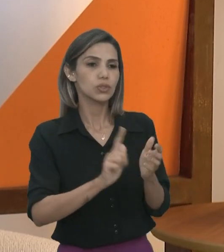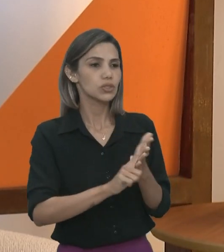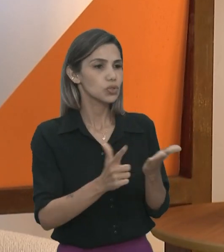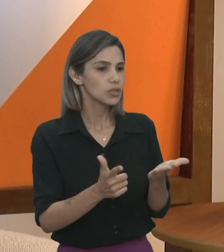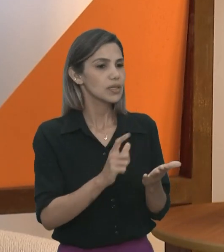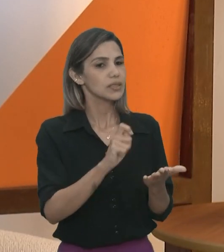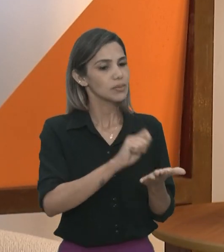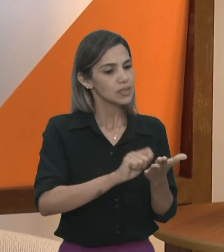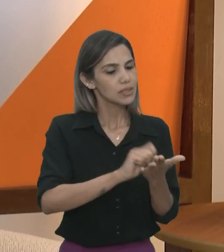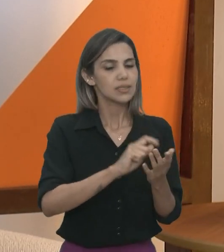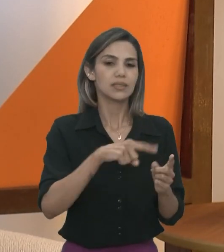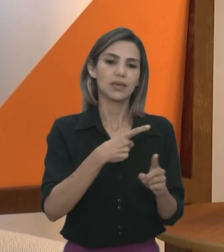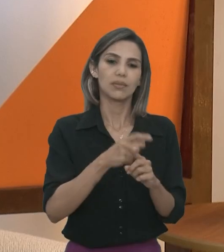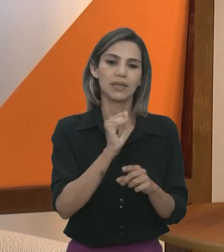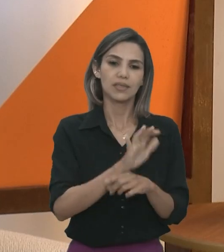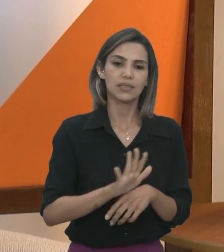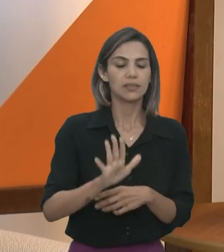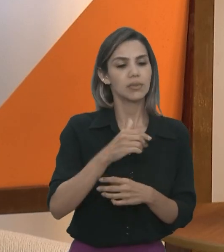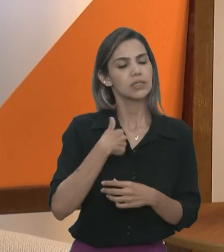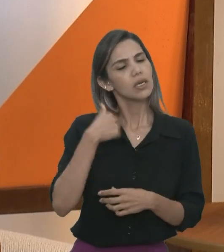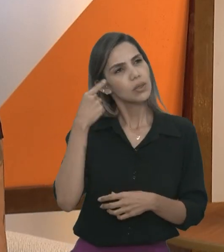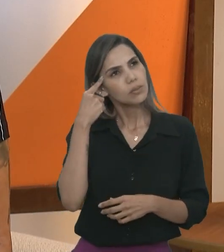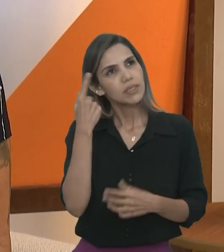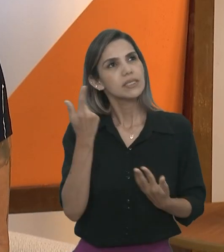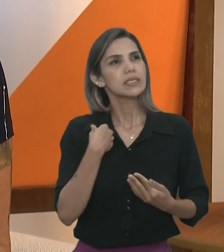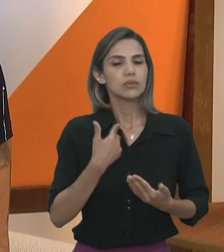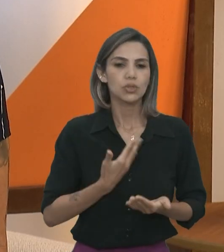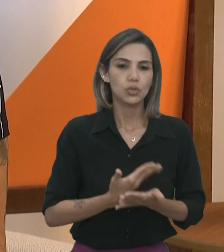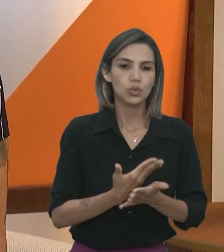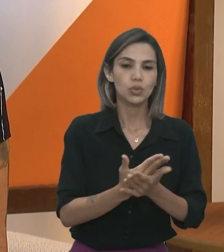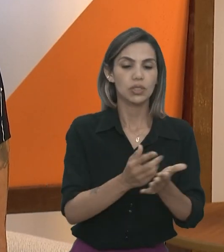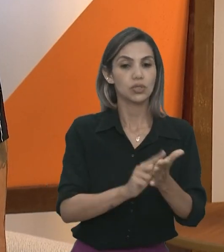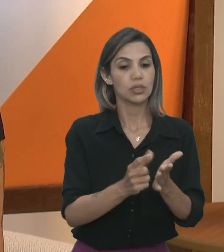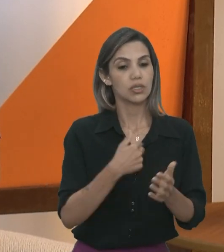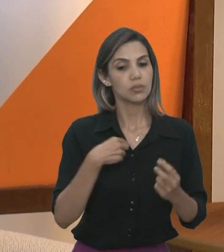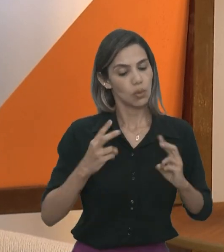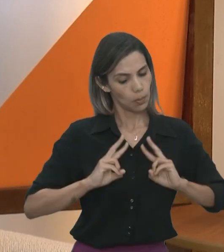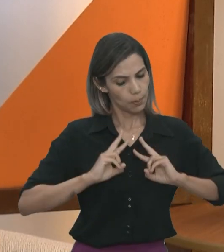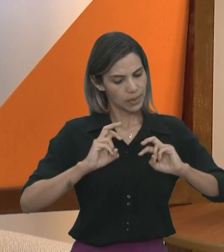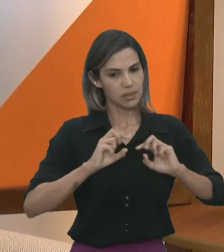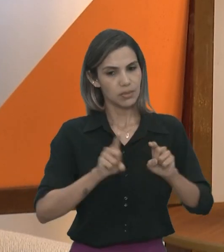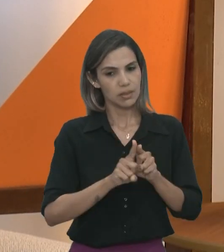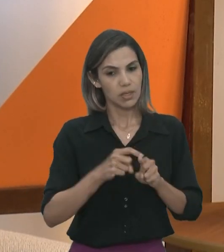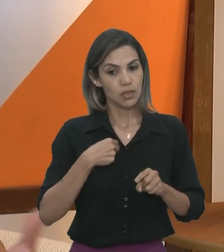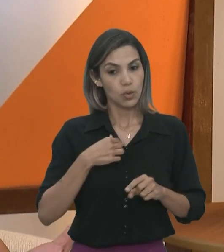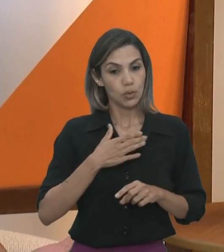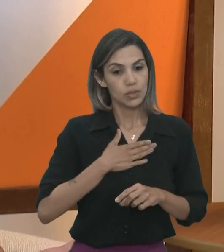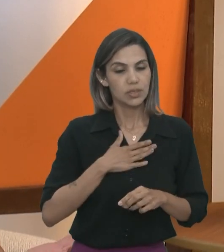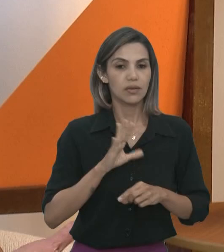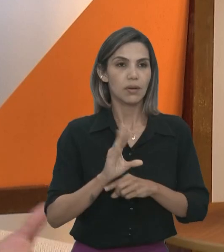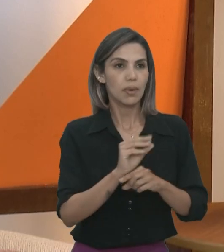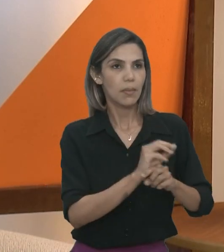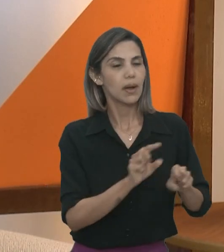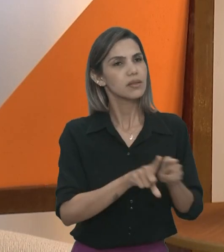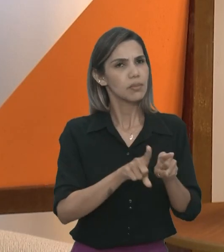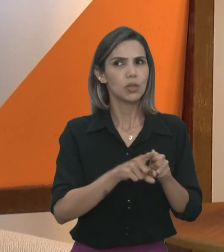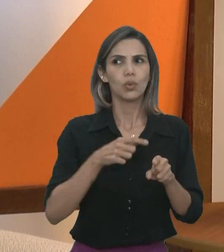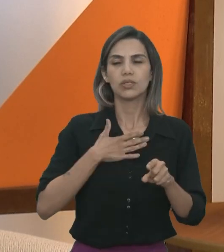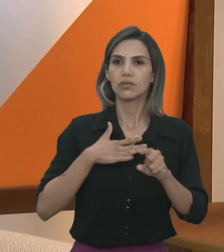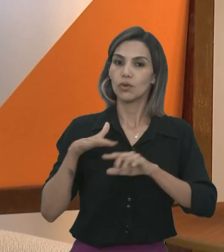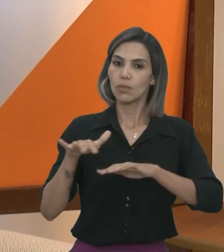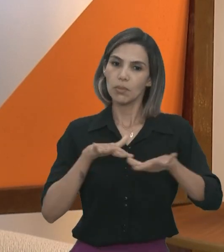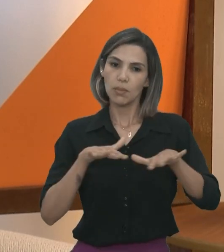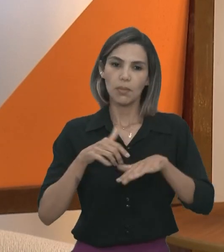né? Então, enquanto eu estava fazendo jornalismo, eu percebi também que eu gostava não só de fotografia, eu gostava da imagem em movimento. E aí